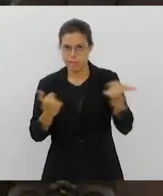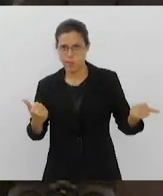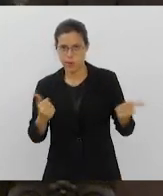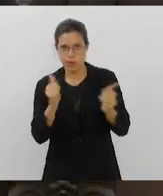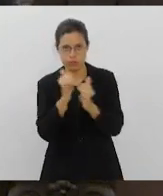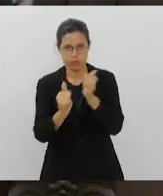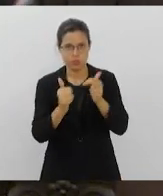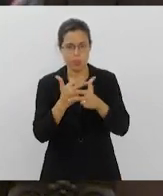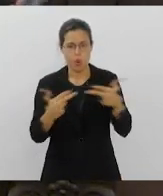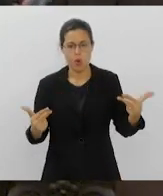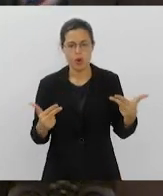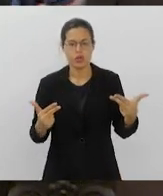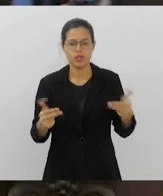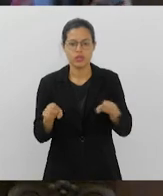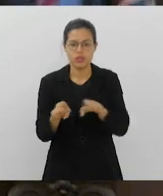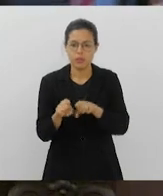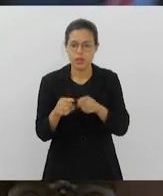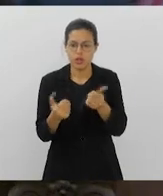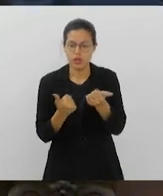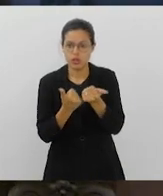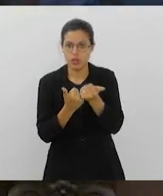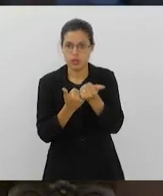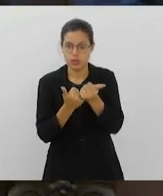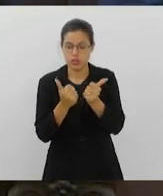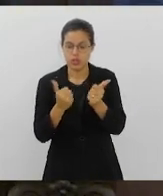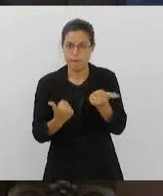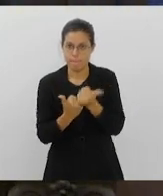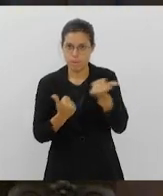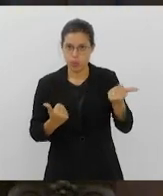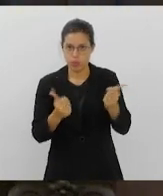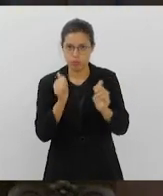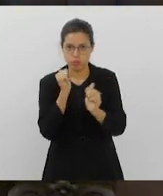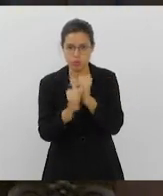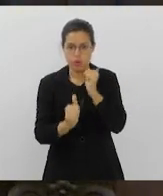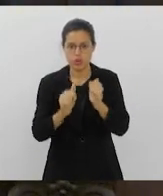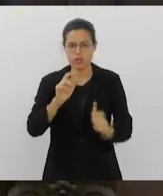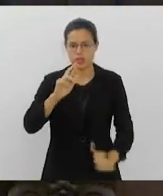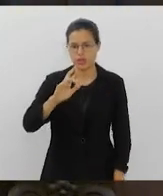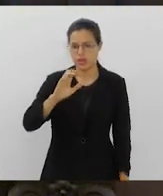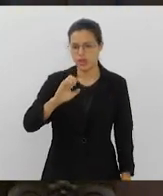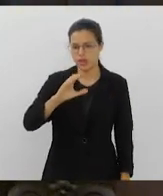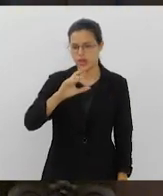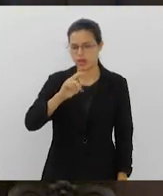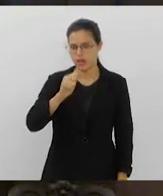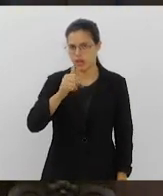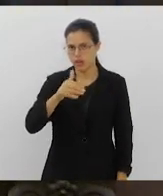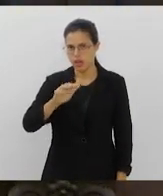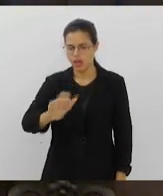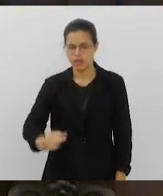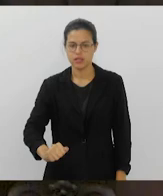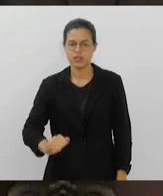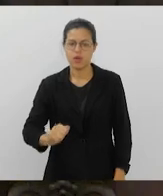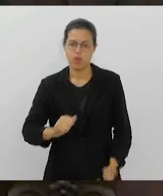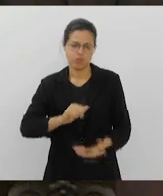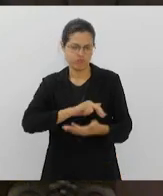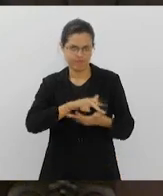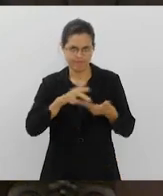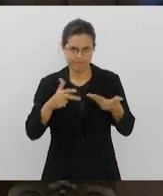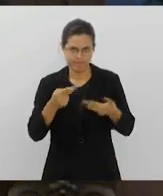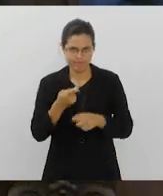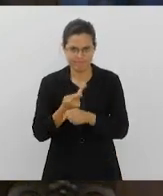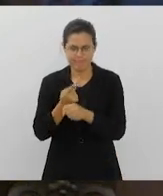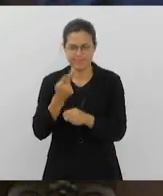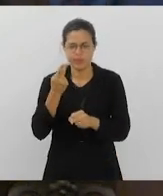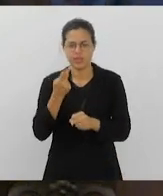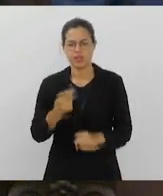do Esporte e Recreação e da entrega de menções e moções honrosas.